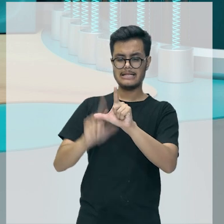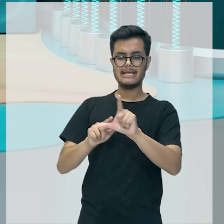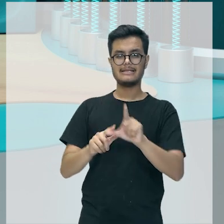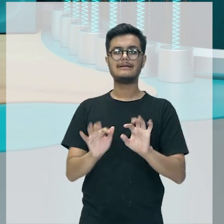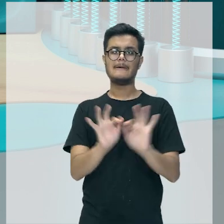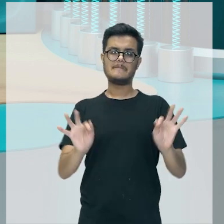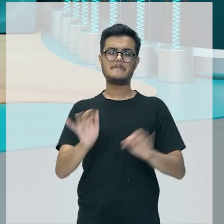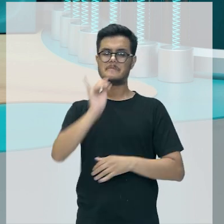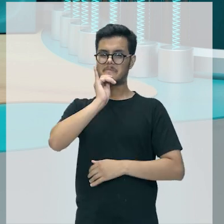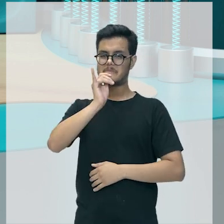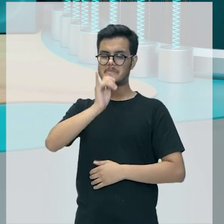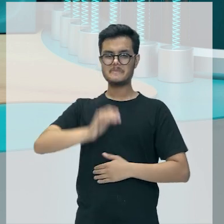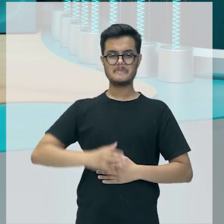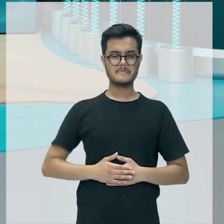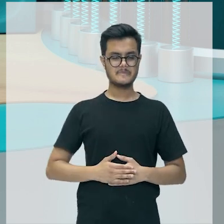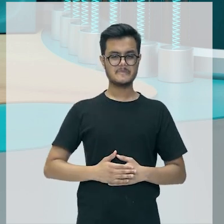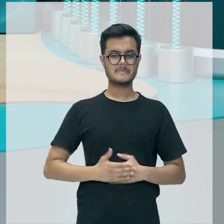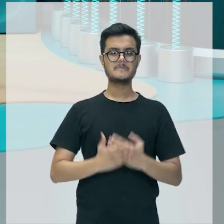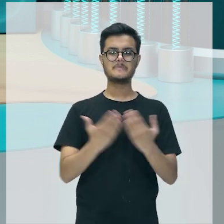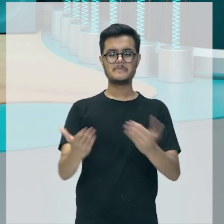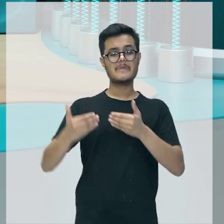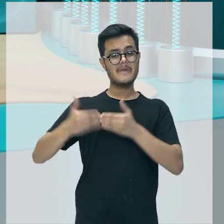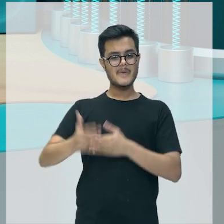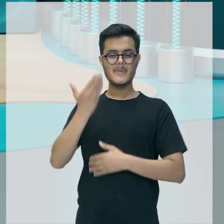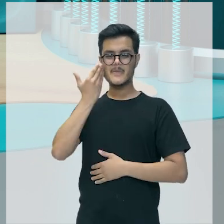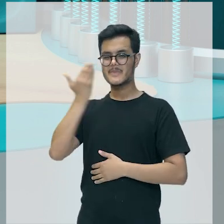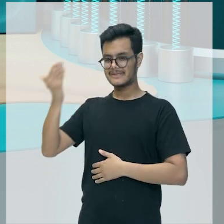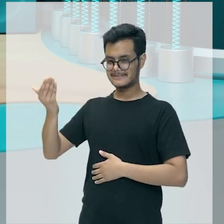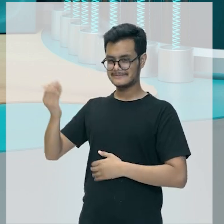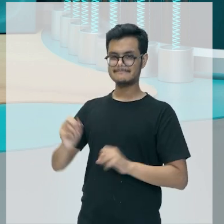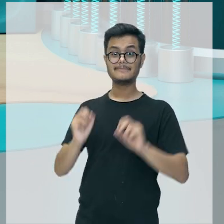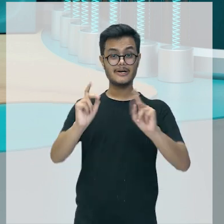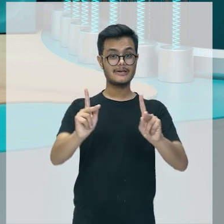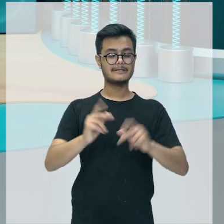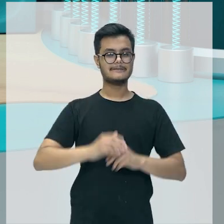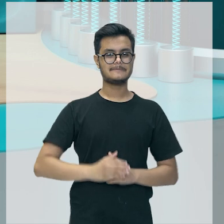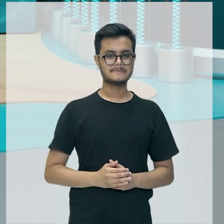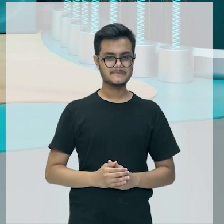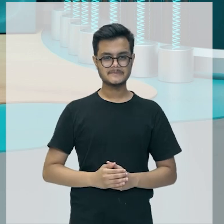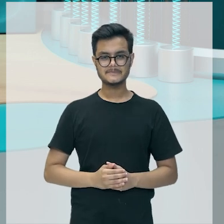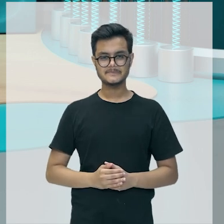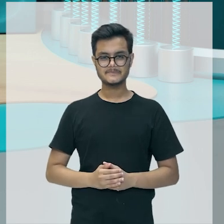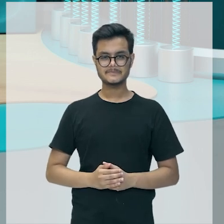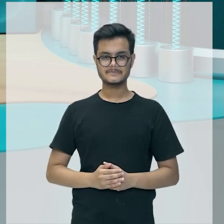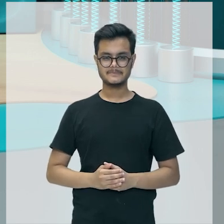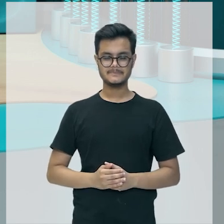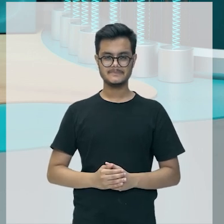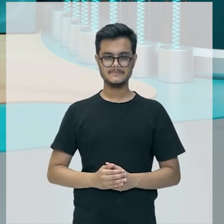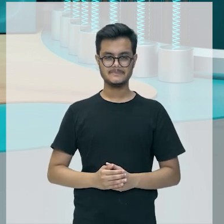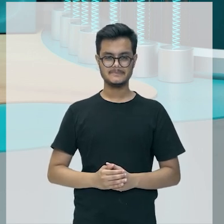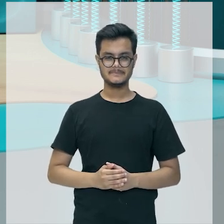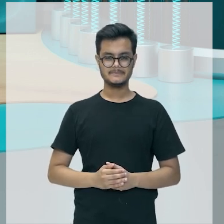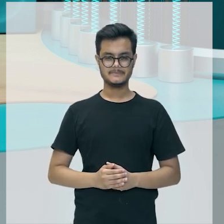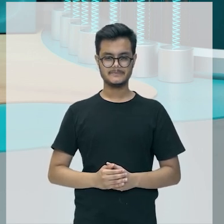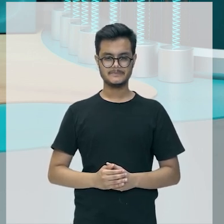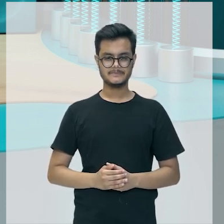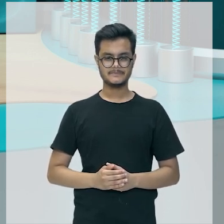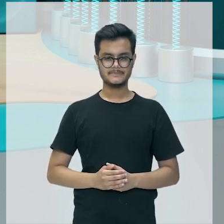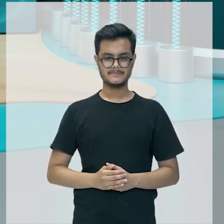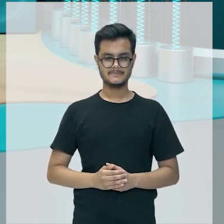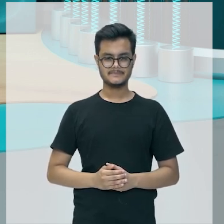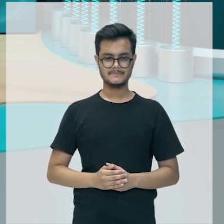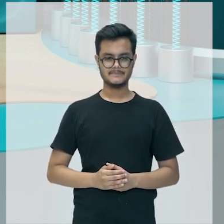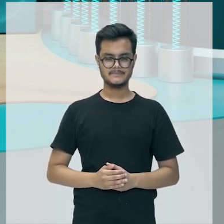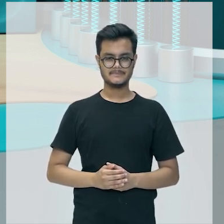letra E e de verbos que vocês vão ver agora. Vamos lá. Outras situações aqui com relação